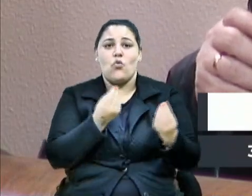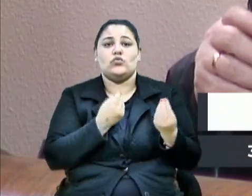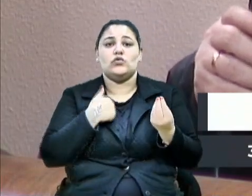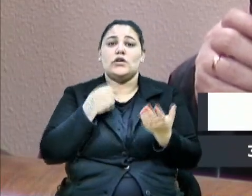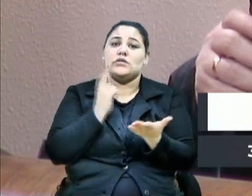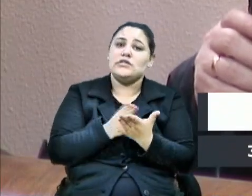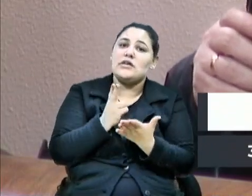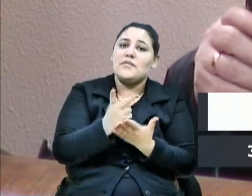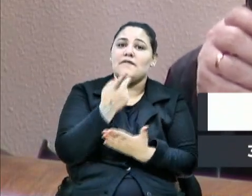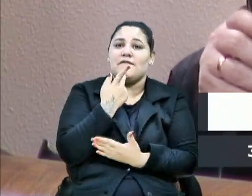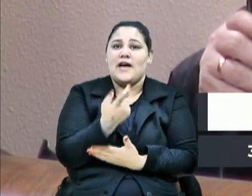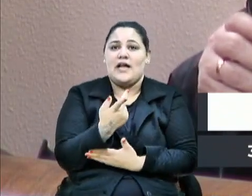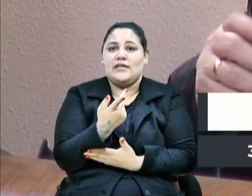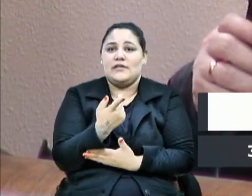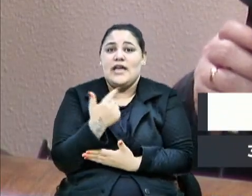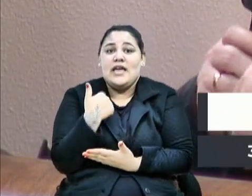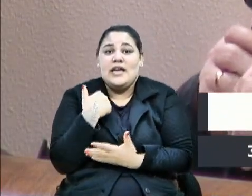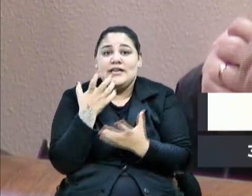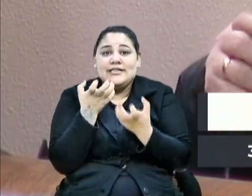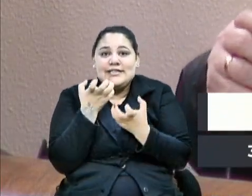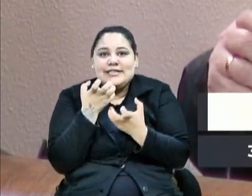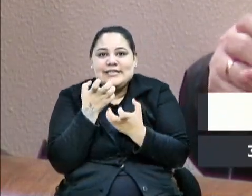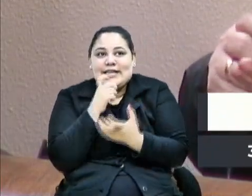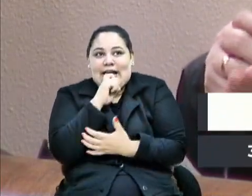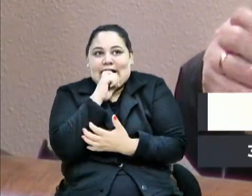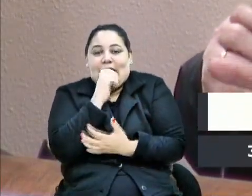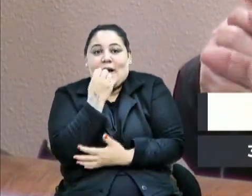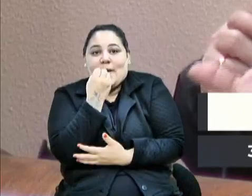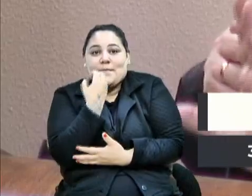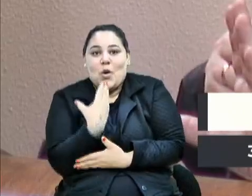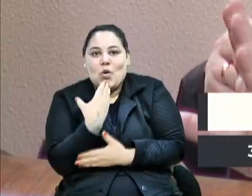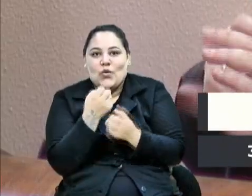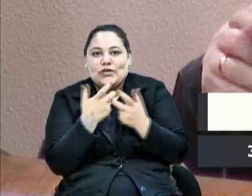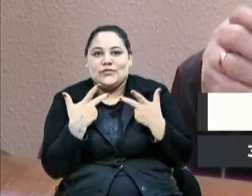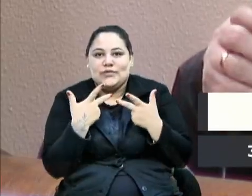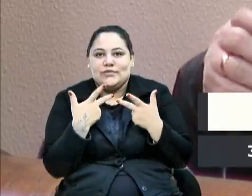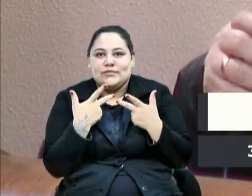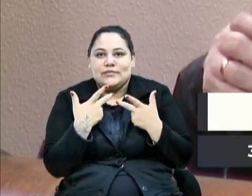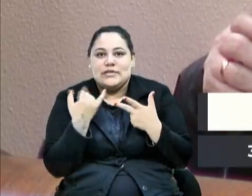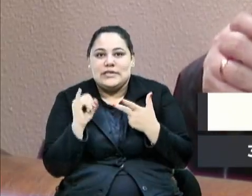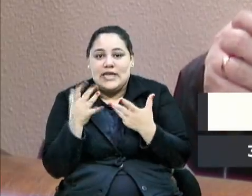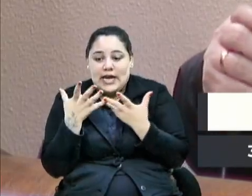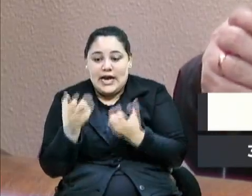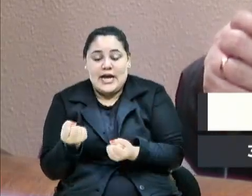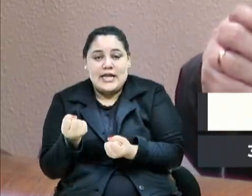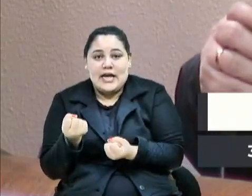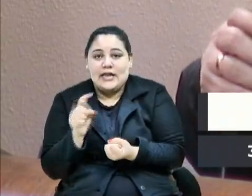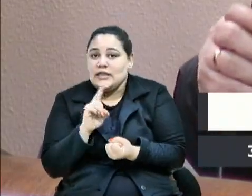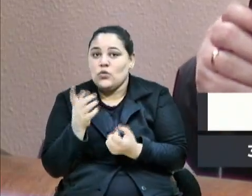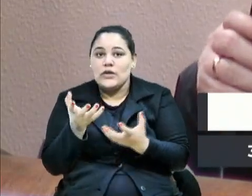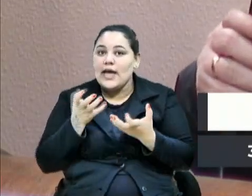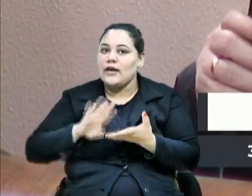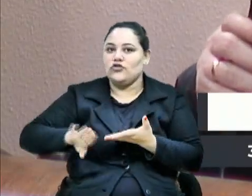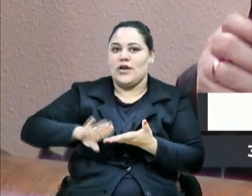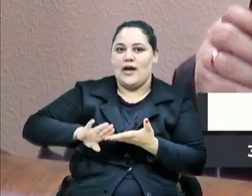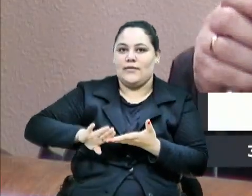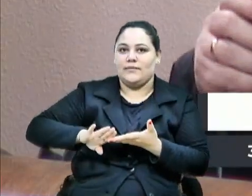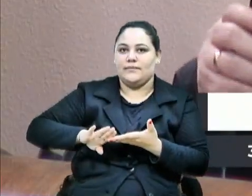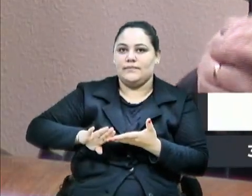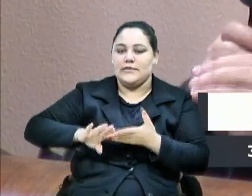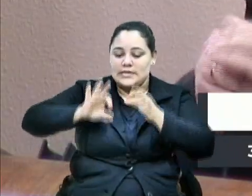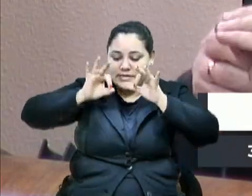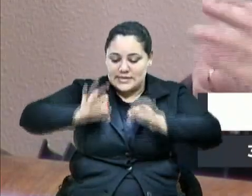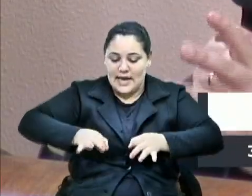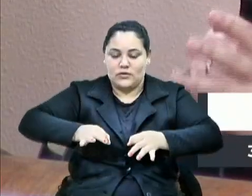digo, eu sou um invejoso do lado bom. Aonde o pessoal ganha, eu não quero que tire. Corretamente, tem que fazer, porque todo mundo sofre.